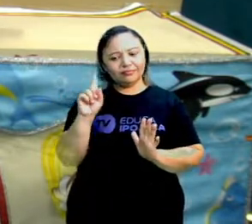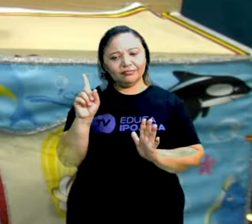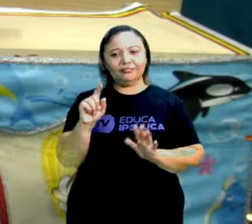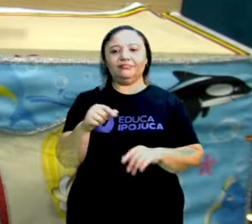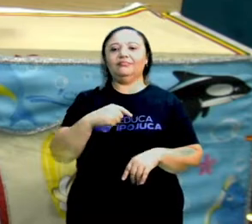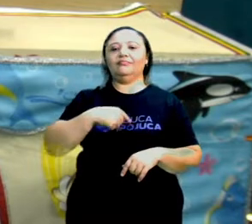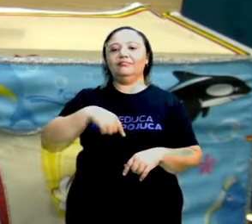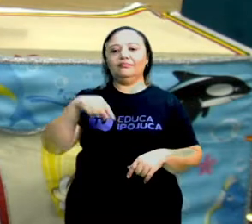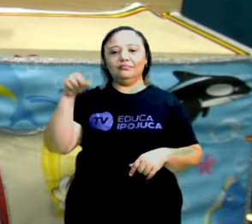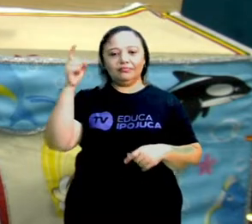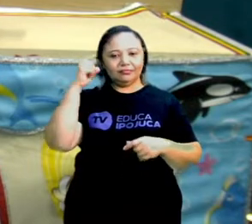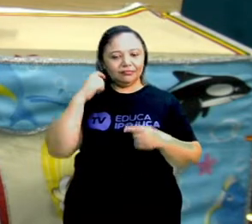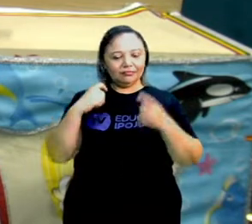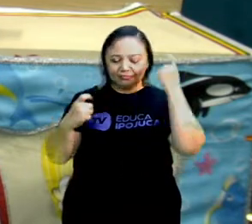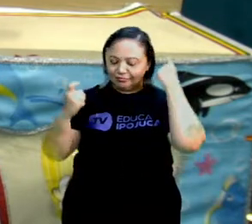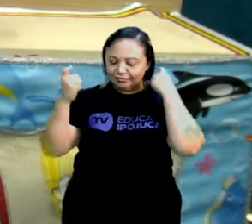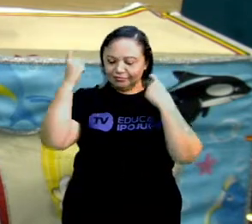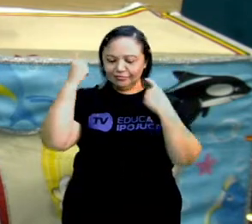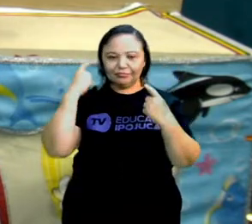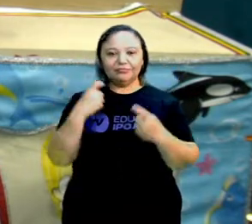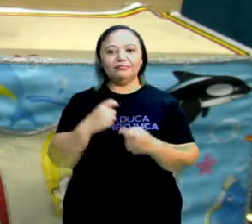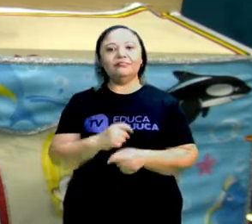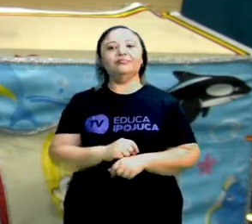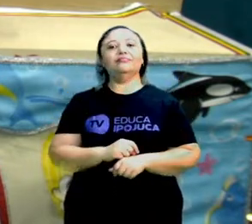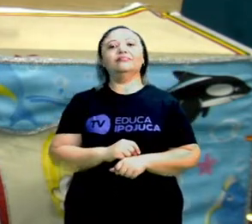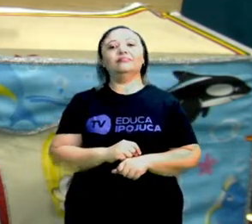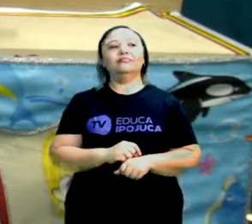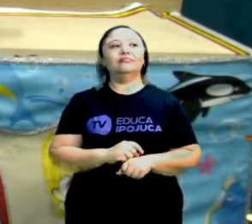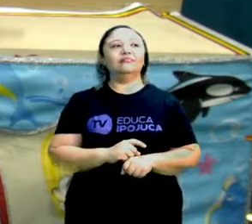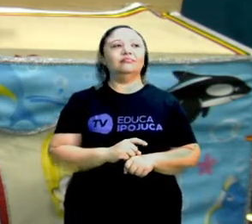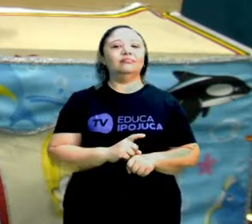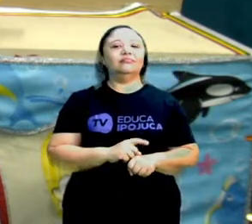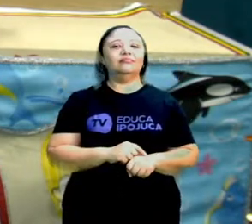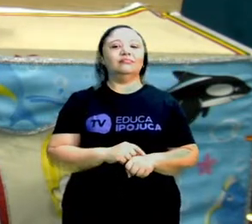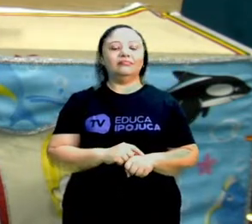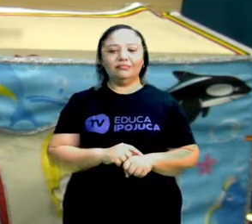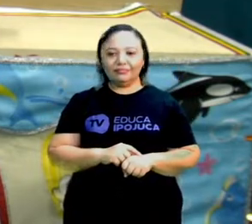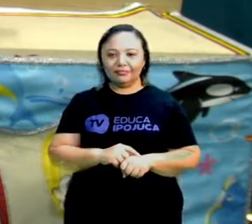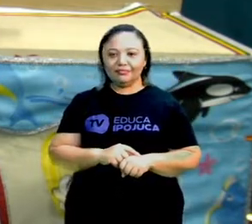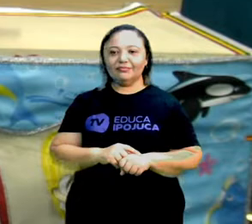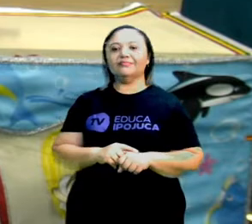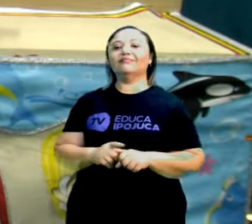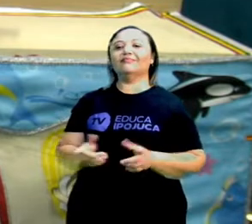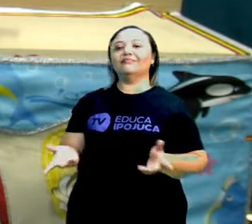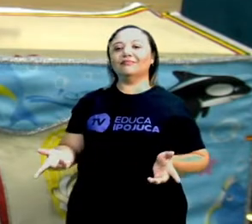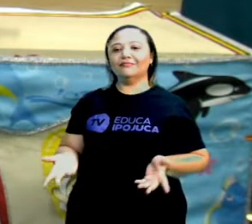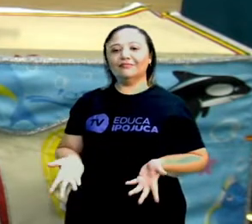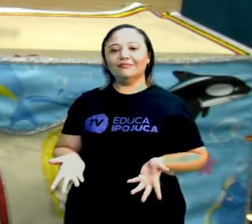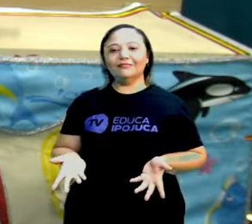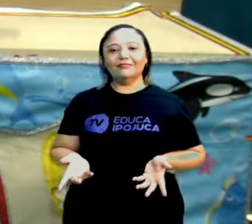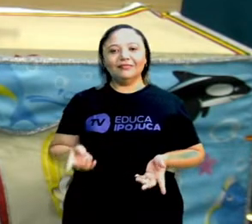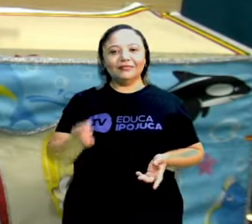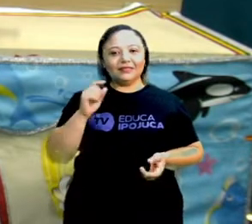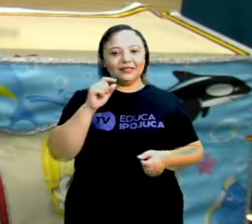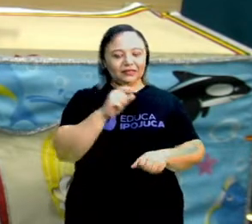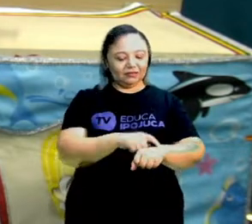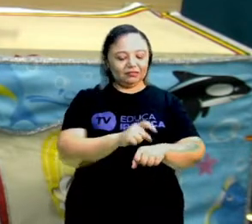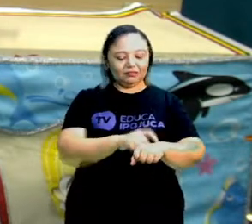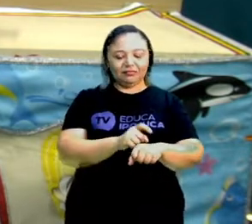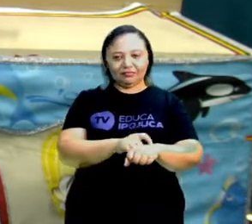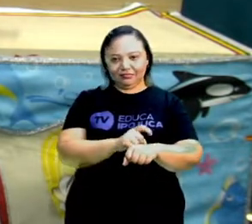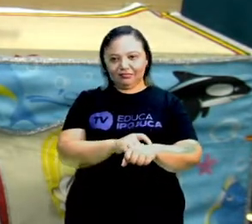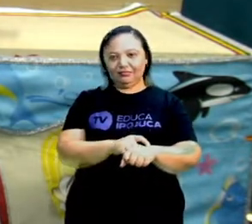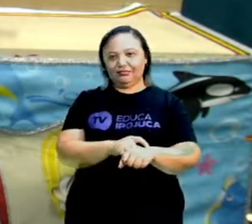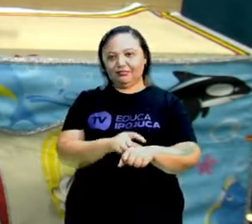a mãe, ó, fica aperreada. Porque Leiturinha! Tia Lê é assim. Quando diz assim, ó, eu vou